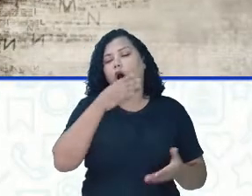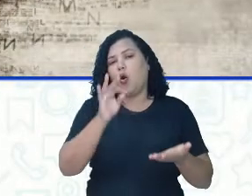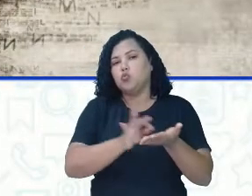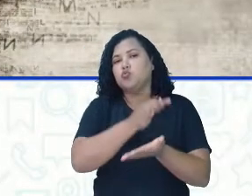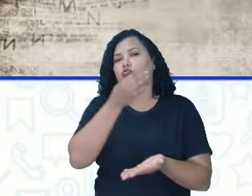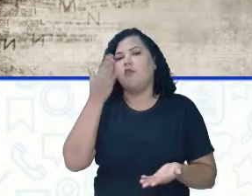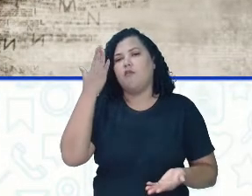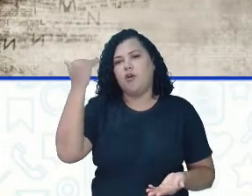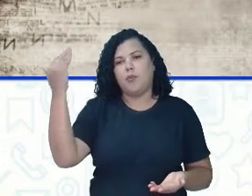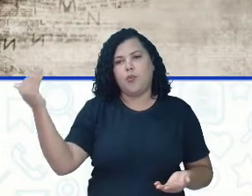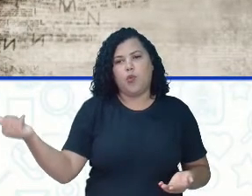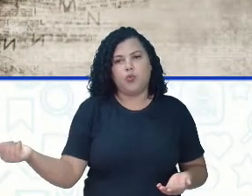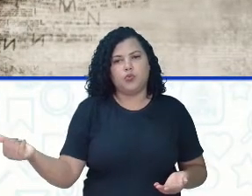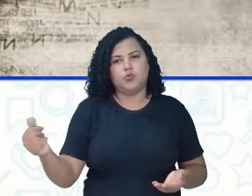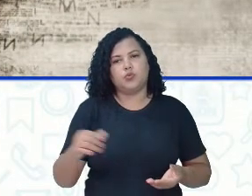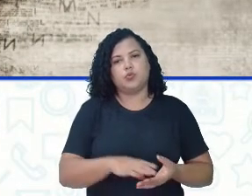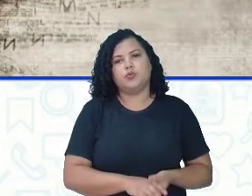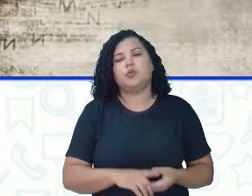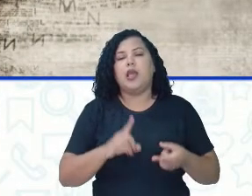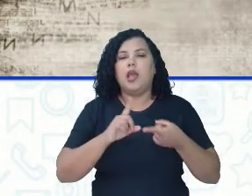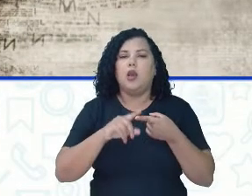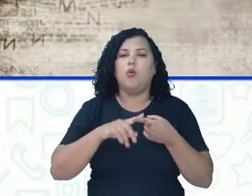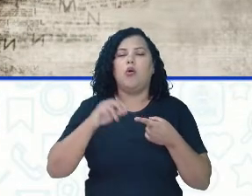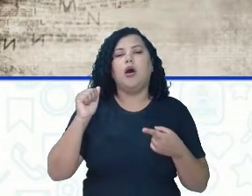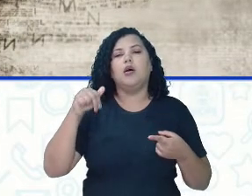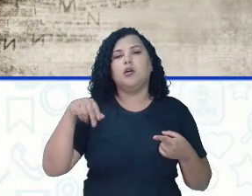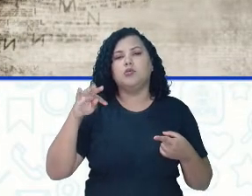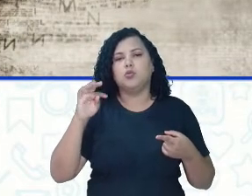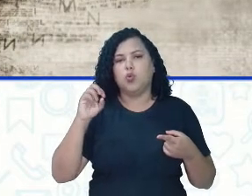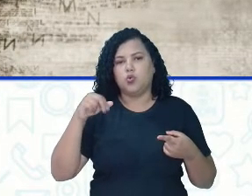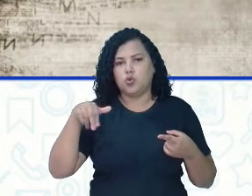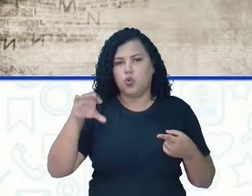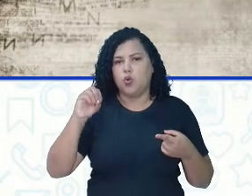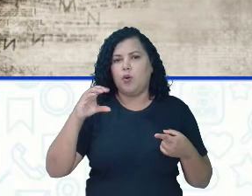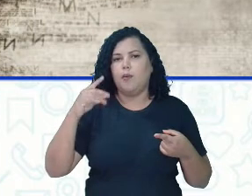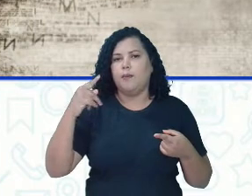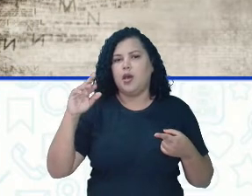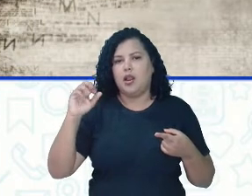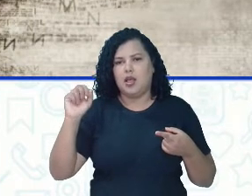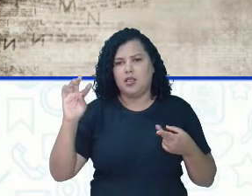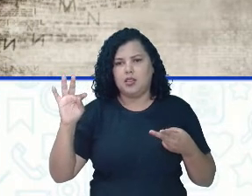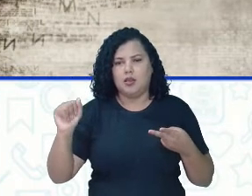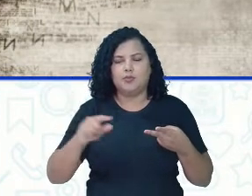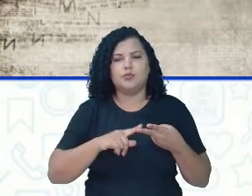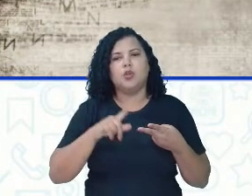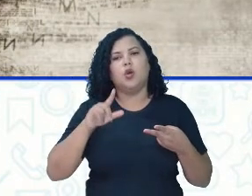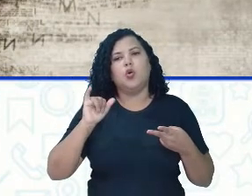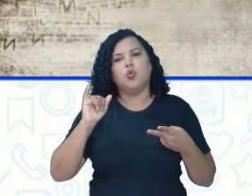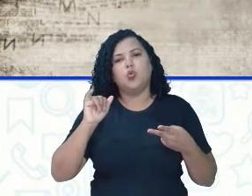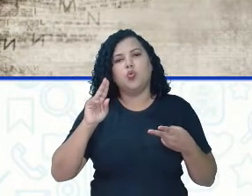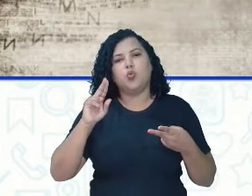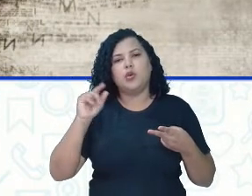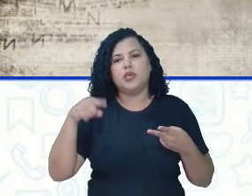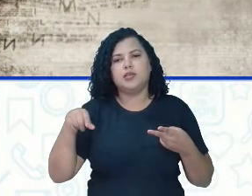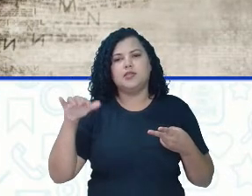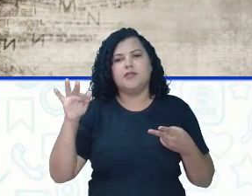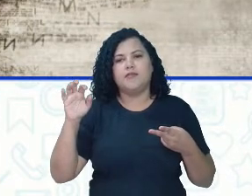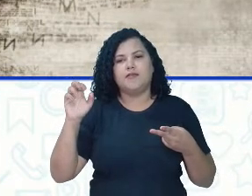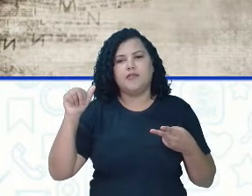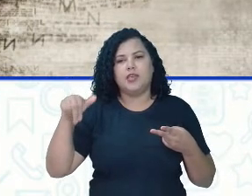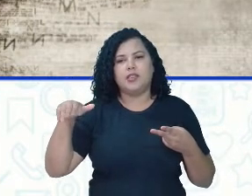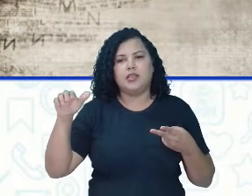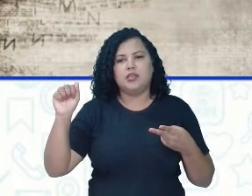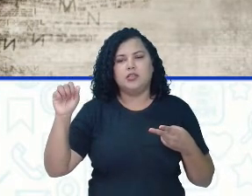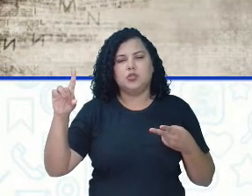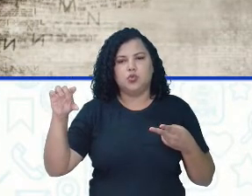Machado de Assis e também do José de Alencar, são o Antônio Prata, Luiz Fernando Veríssimo, que mexeu a